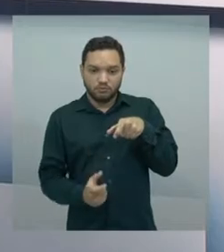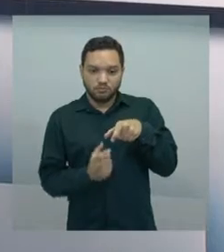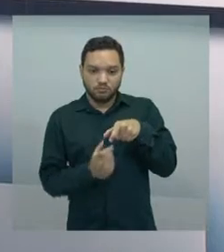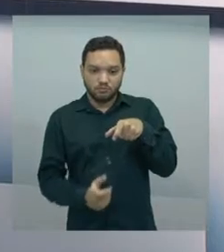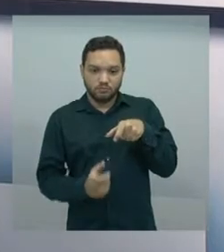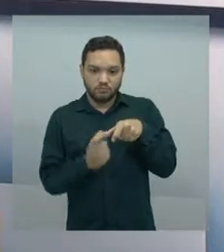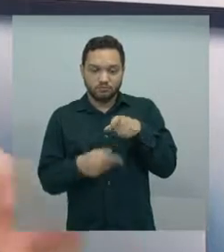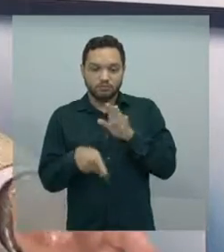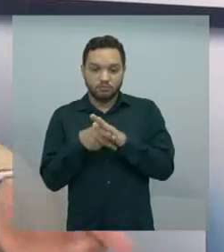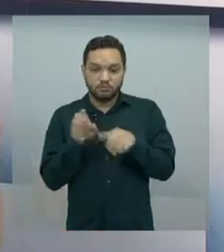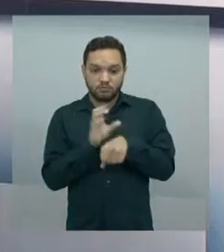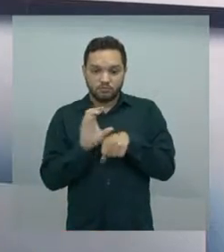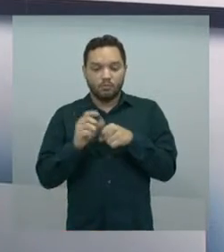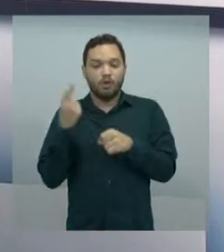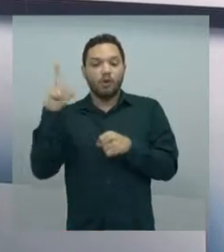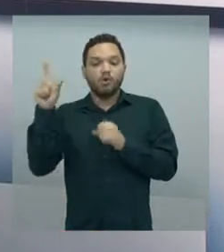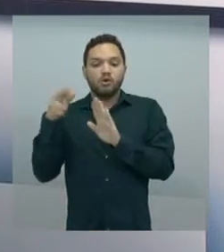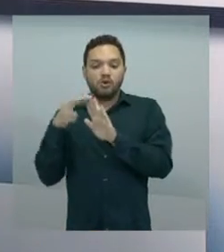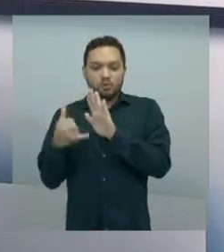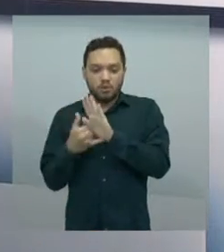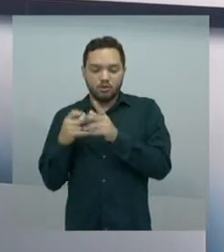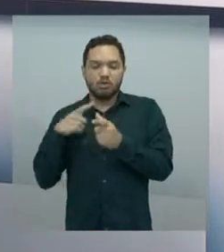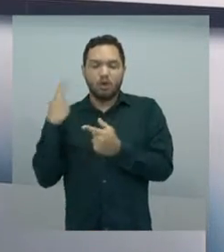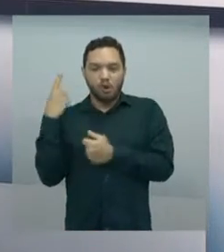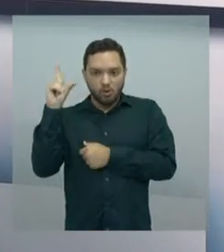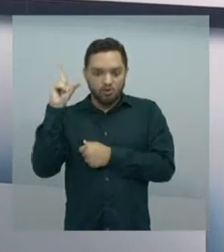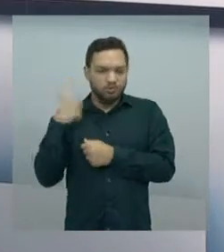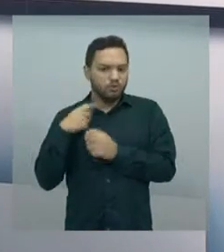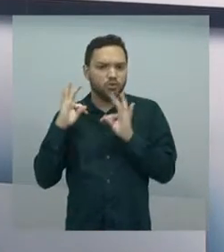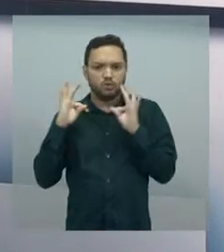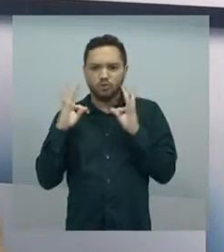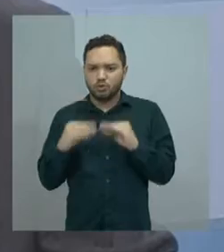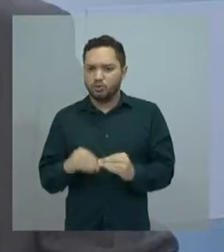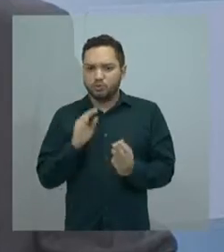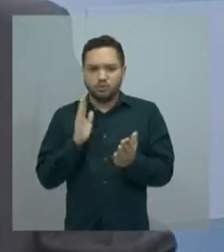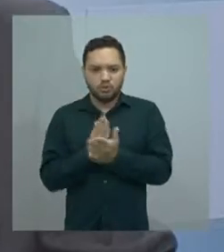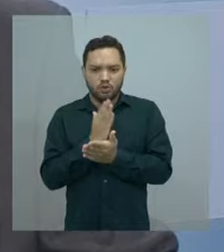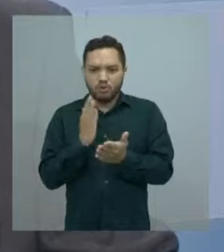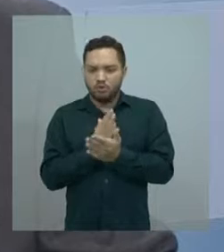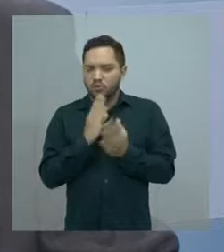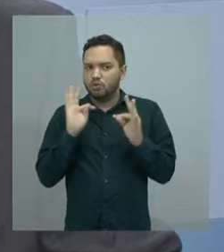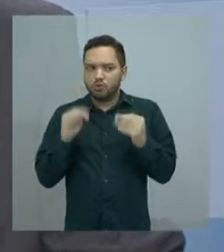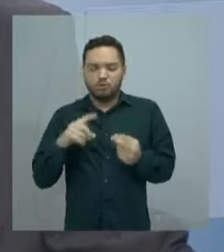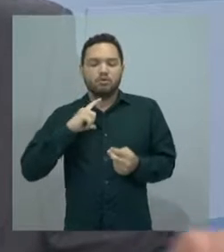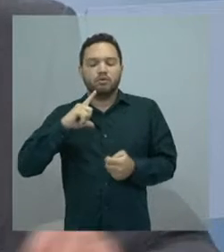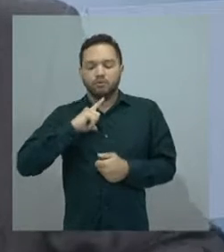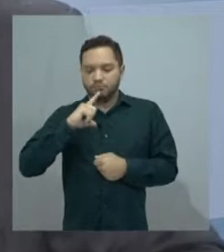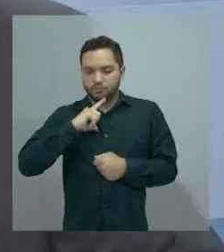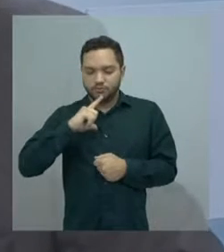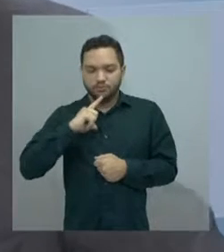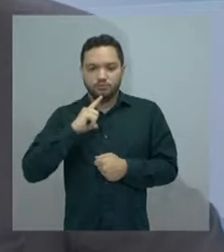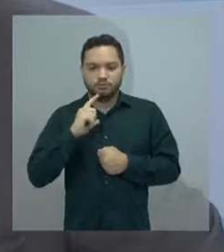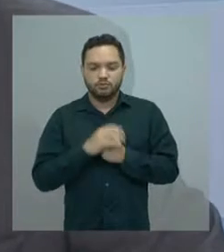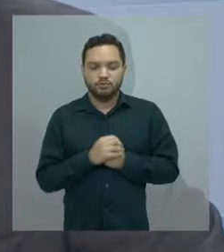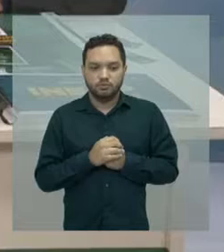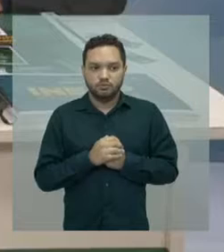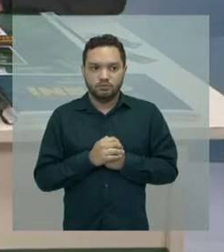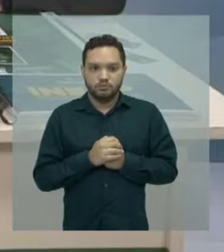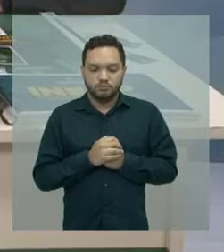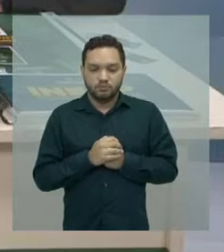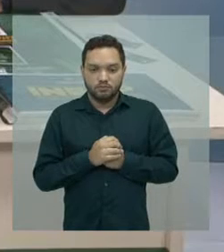da construção, mas você tem também do regimento interno da casa, né? Não, tem de todas as nossas obras autorais. Todas. De todos os livros.